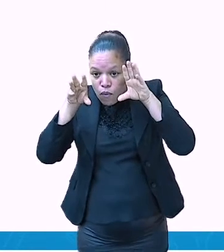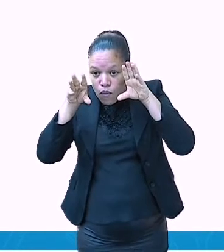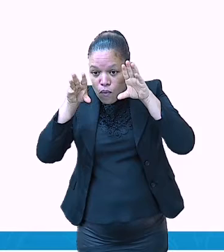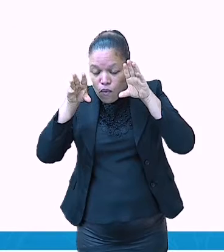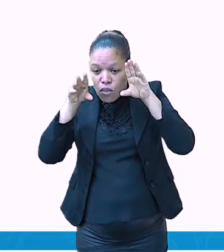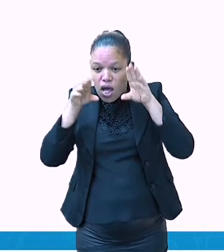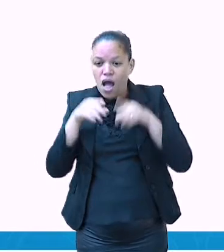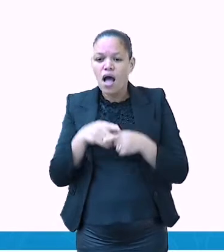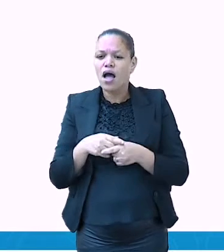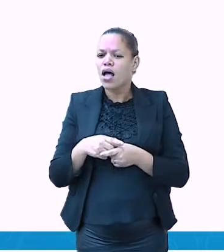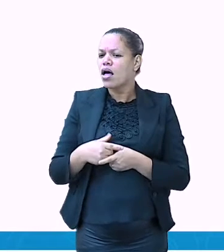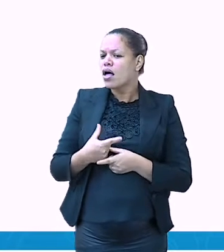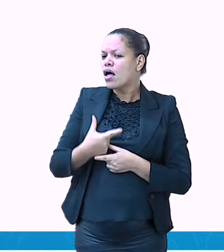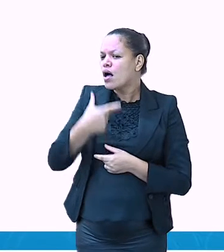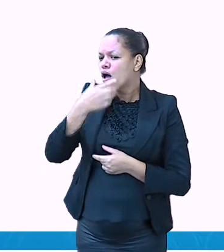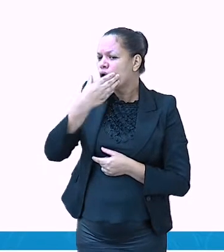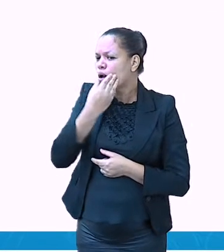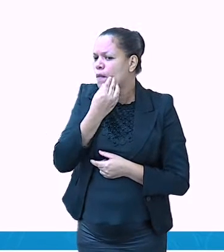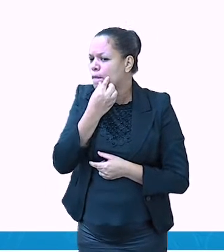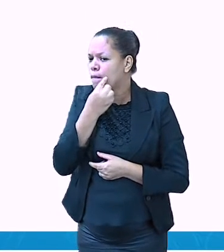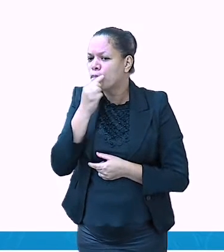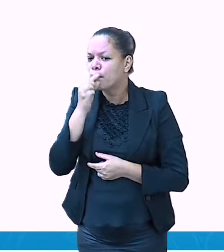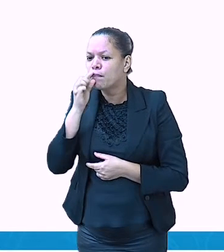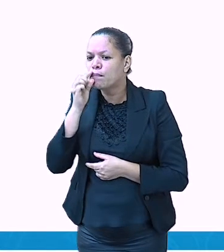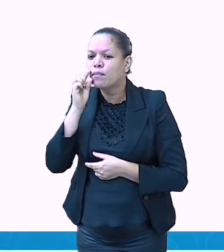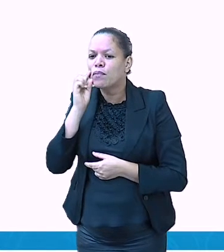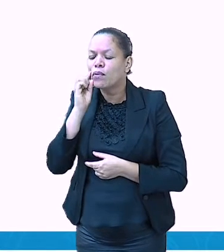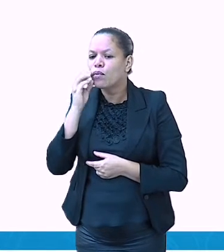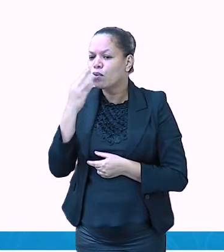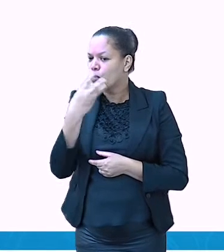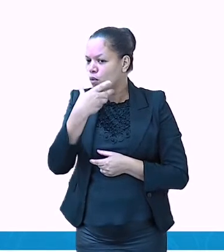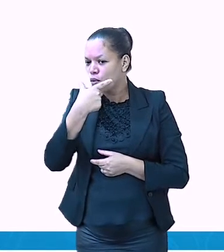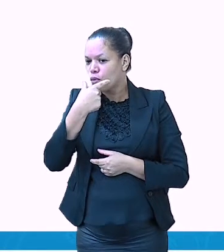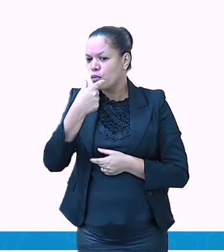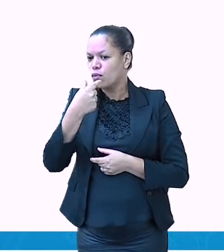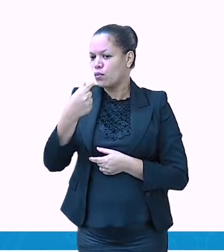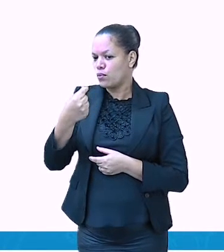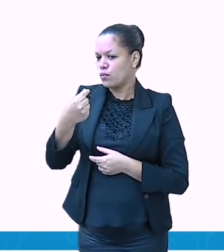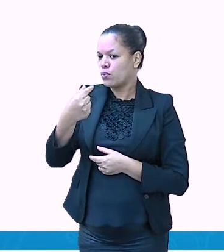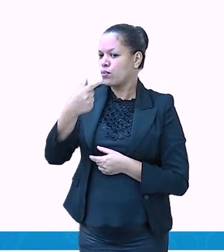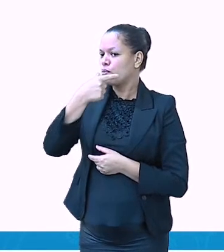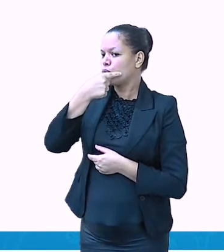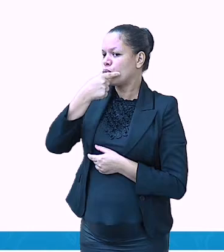afilado, diferente lá do alligator, que já tem um bico mais arredondado.